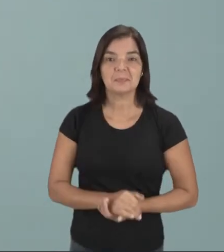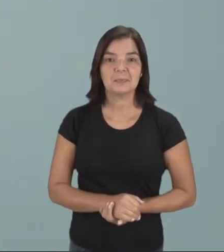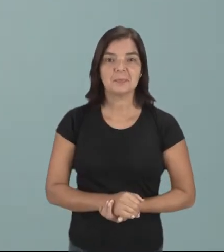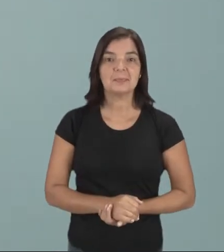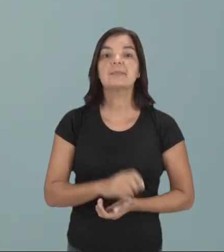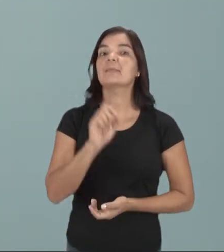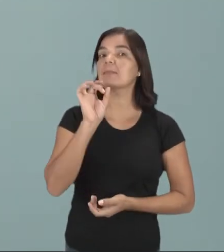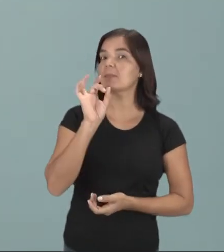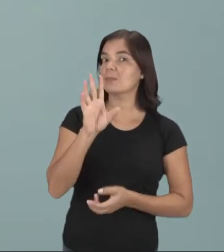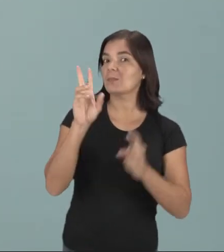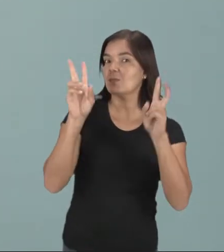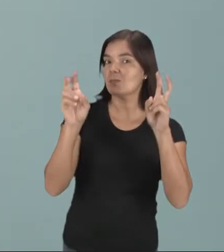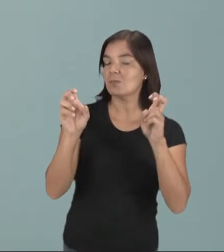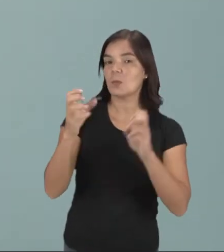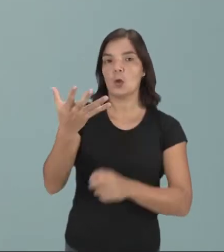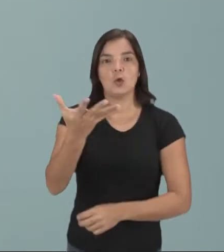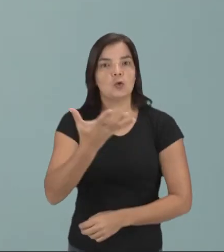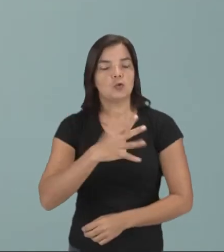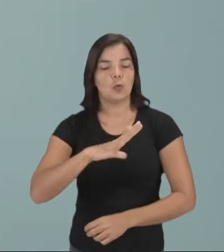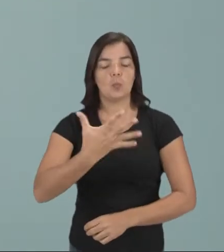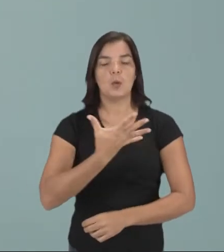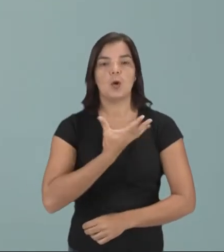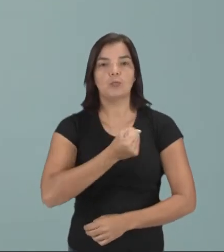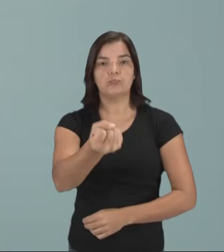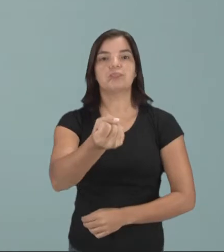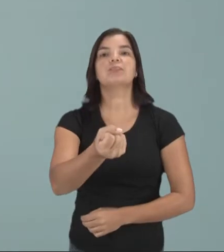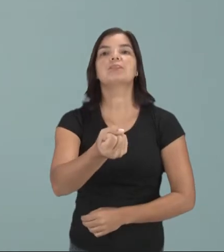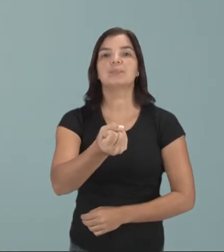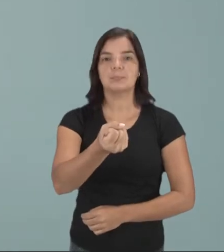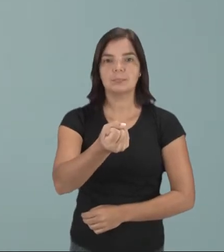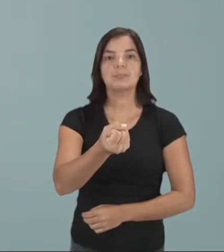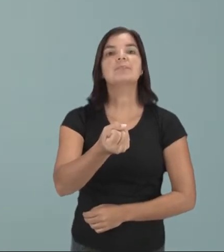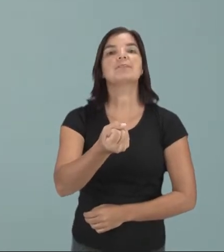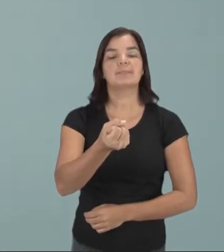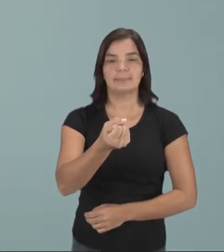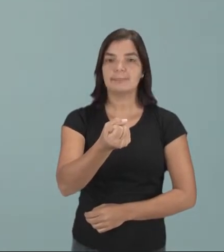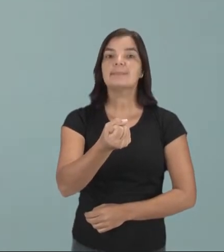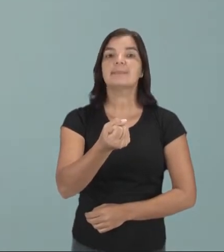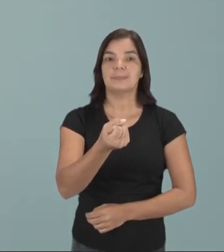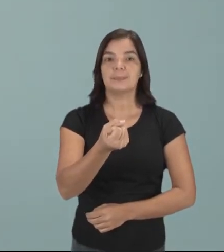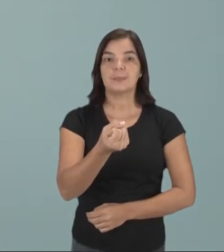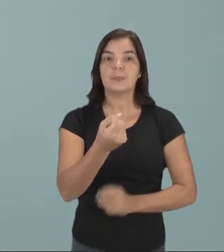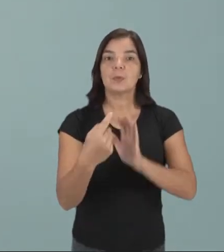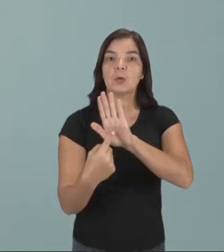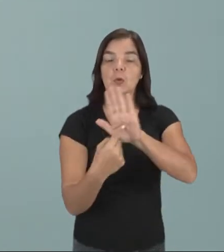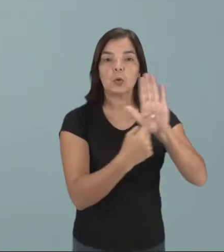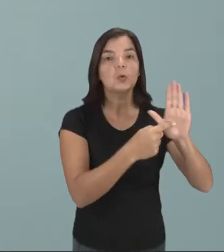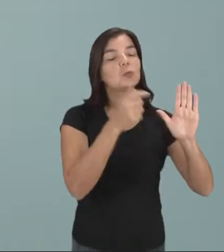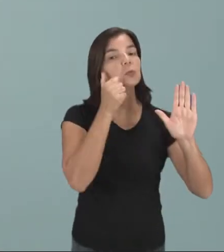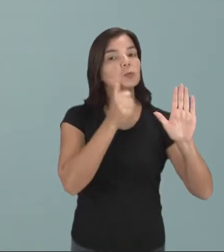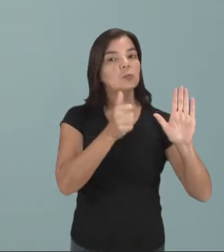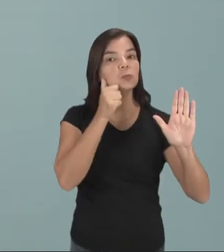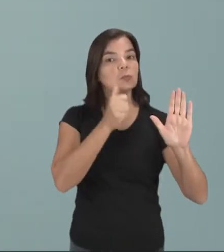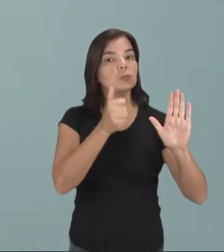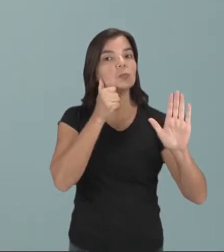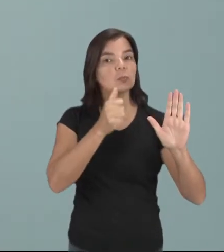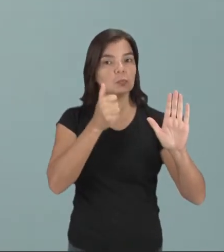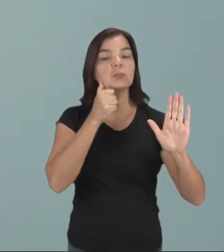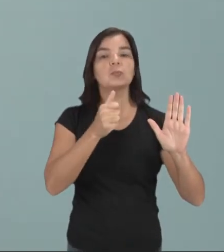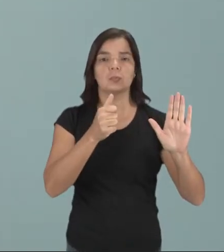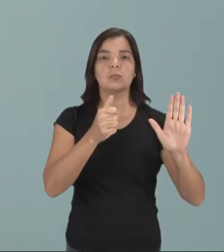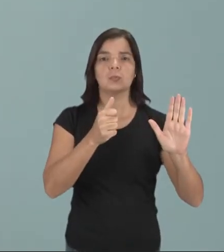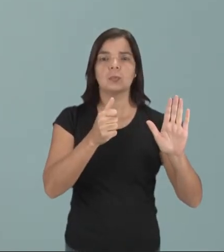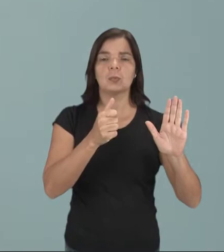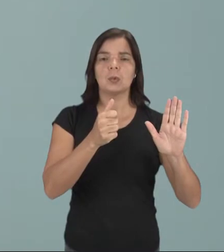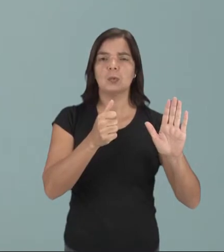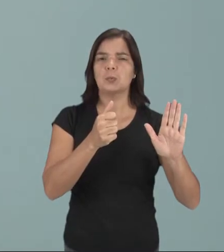que era sobre o suicídio, sobre a figura de uma mulher com